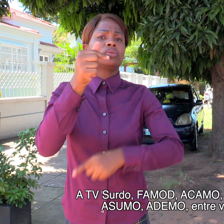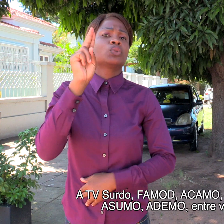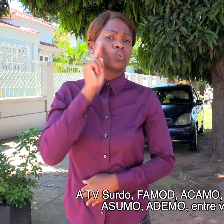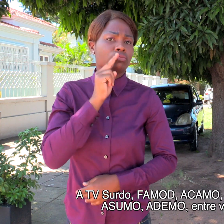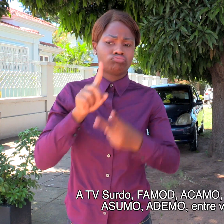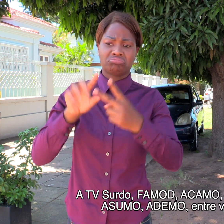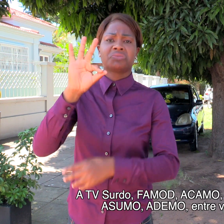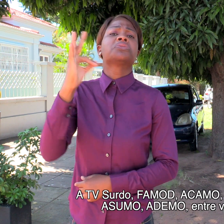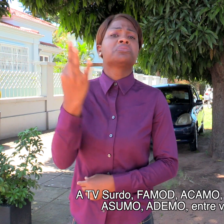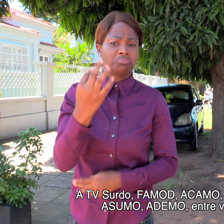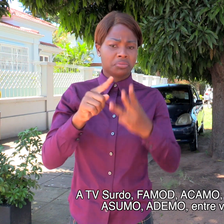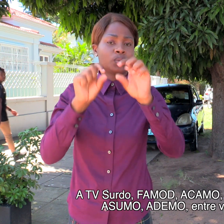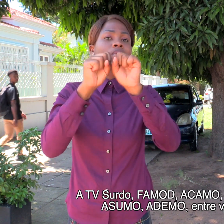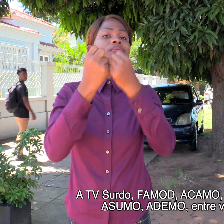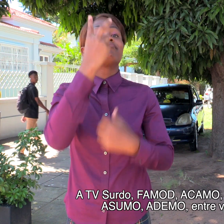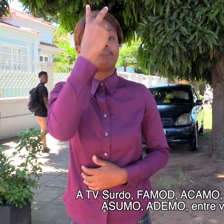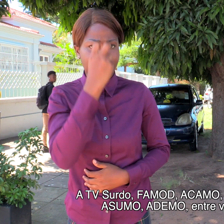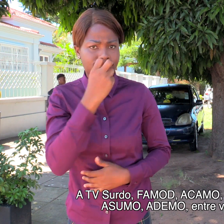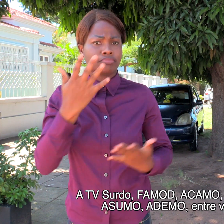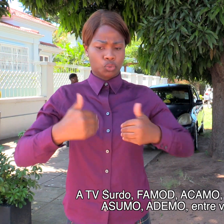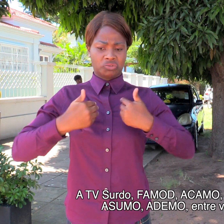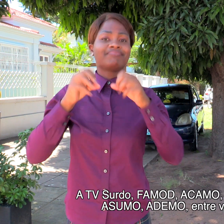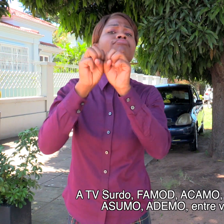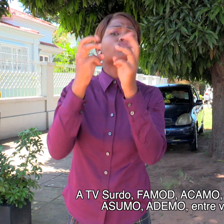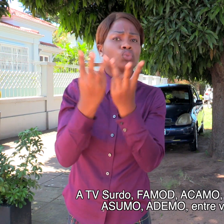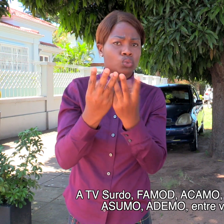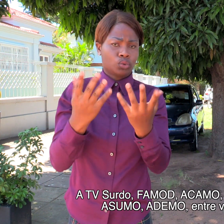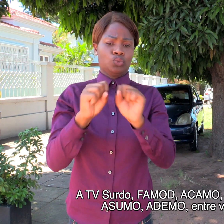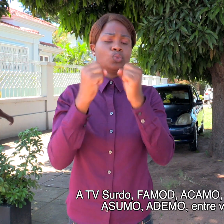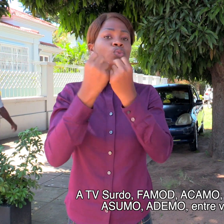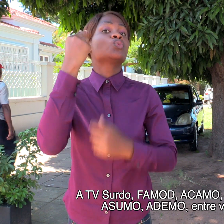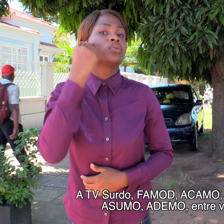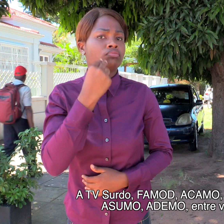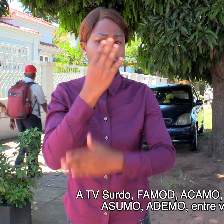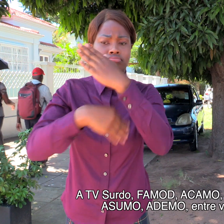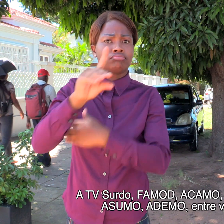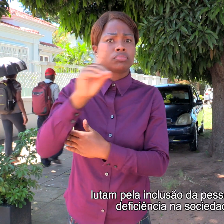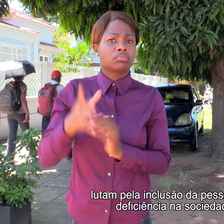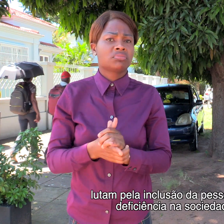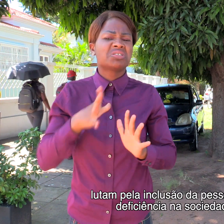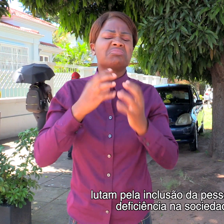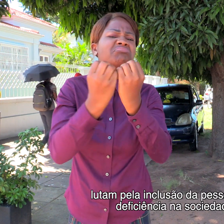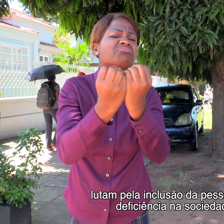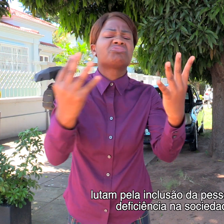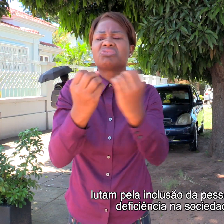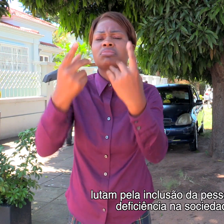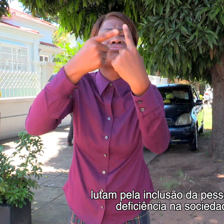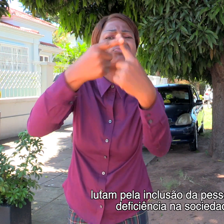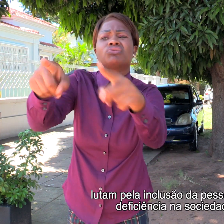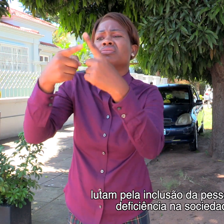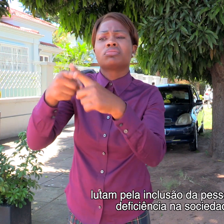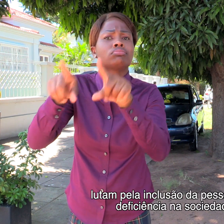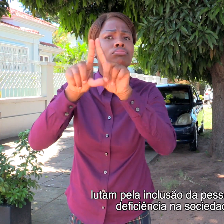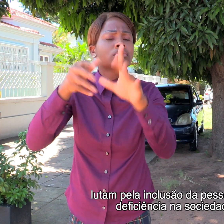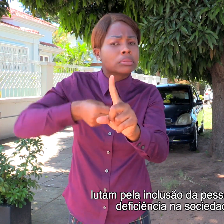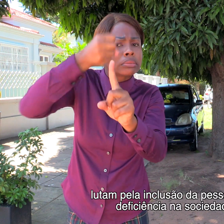Famode, Acamo, Ajosmo, Azumo, Ademo, entre várias, lutam pela inclusão da